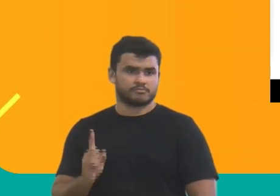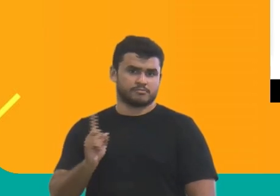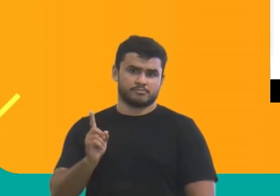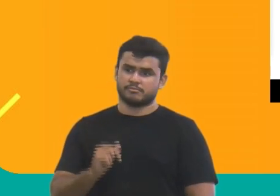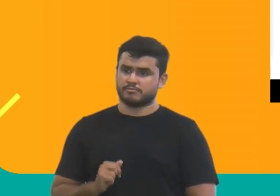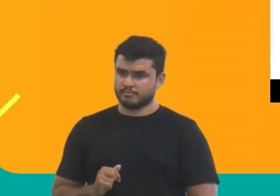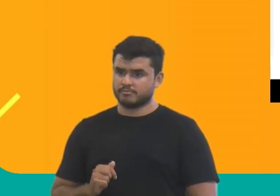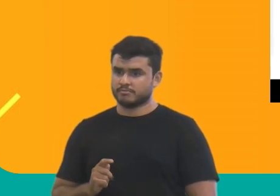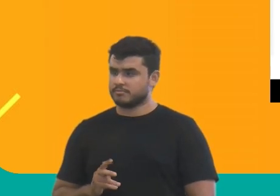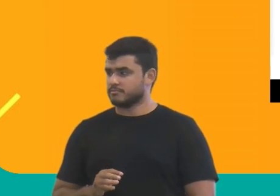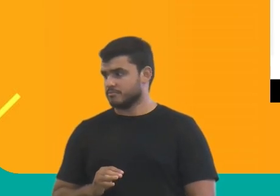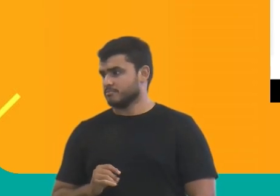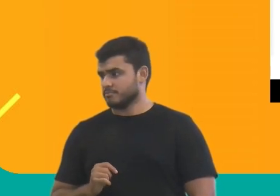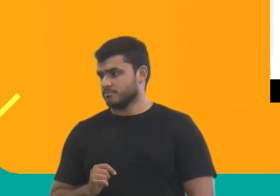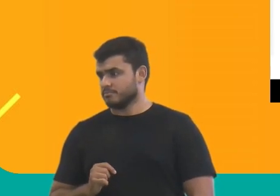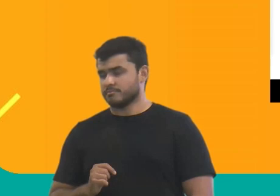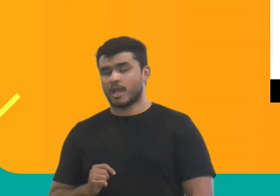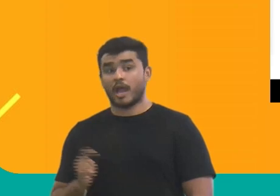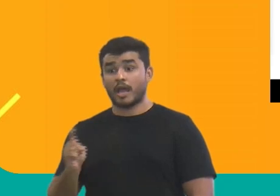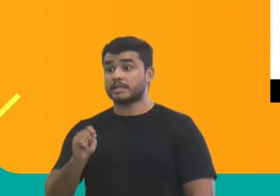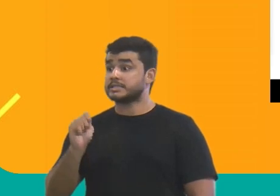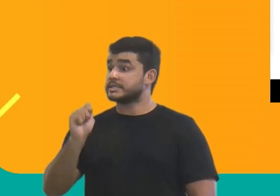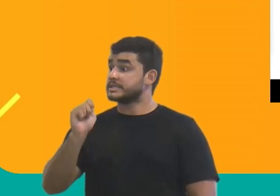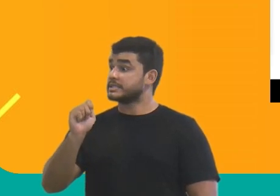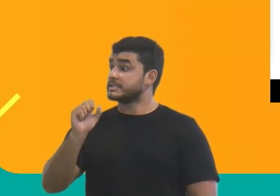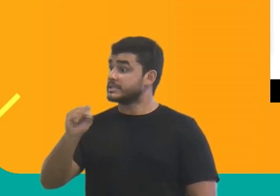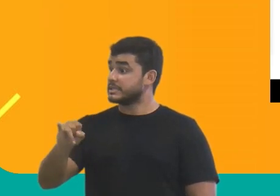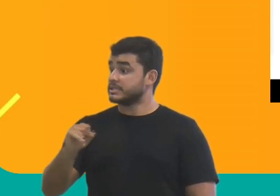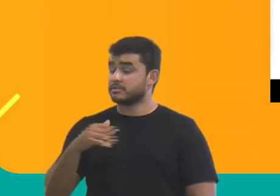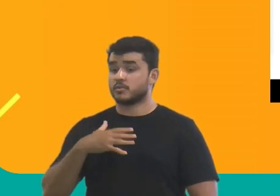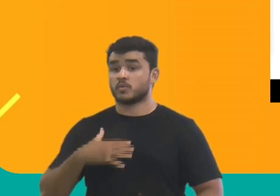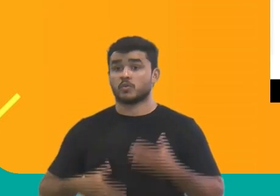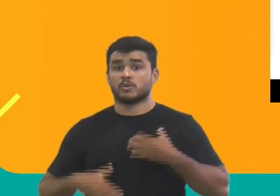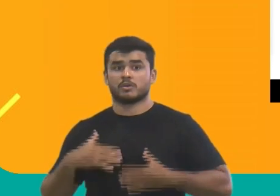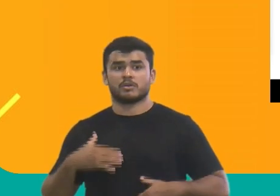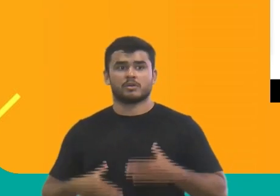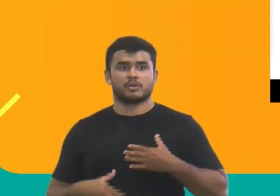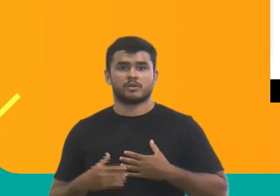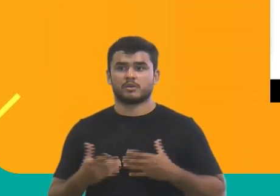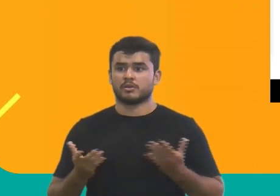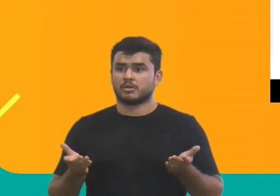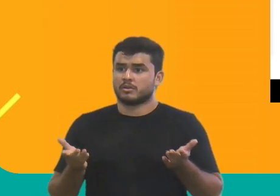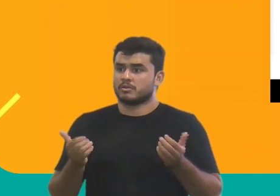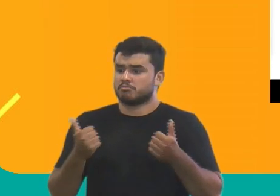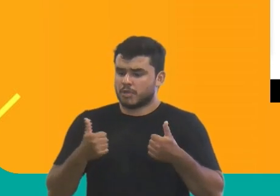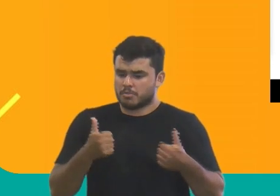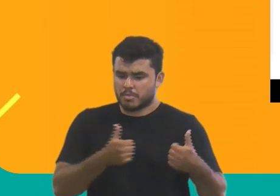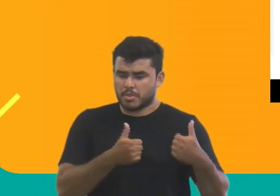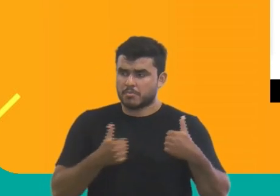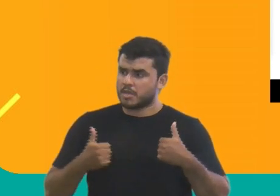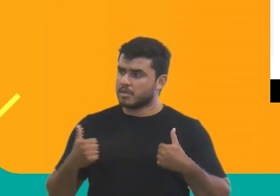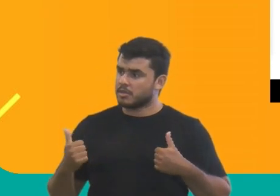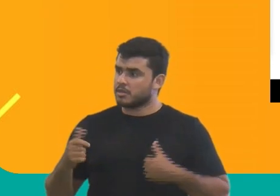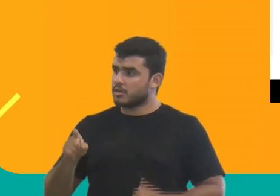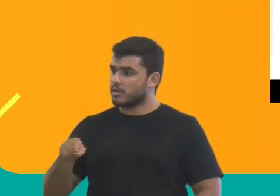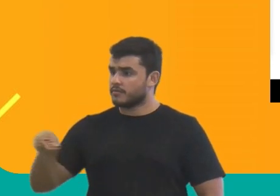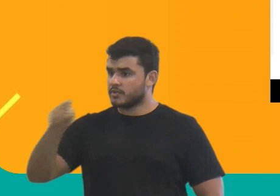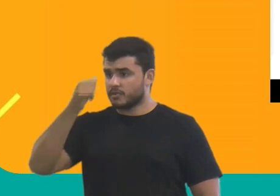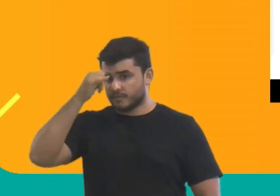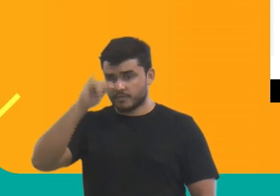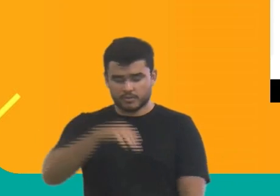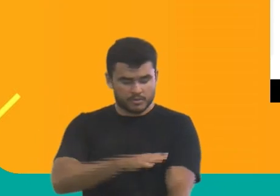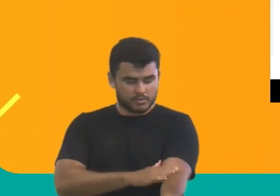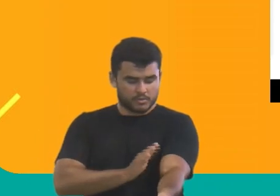hein? E ainda tem aquela história. Se o corpo pudesse fazer isso, não tinha ninguém com pressão alta. Né, não? Porque era só você se